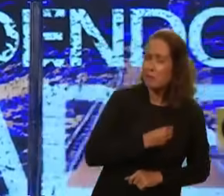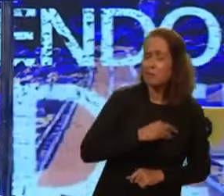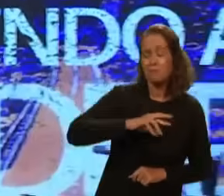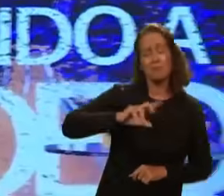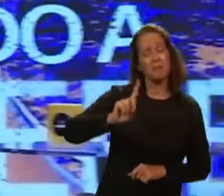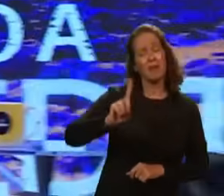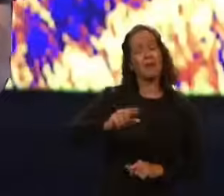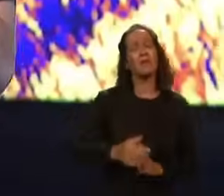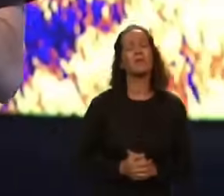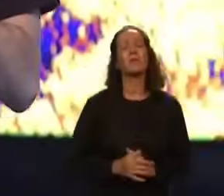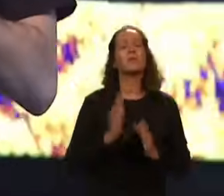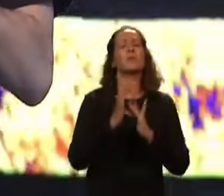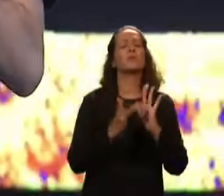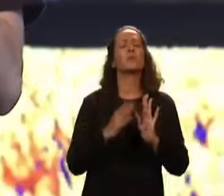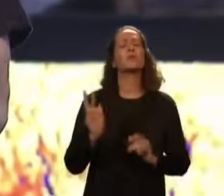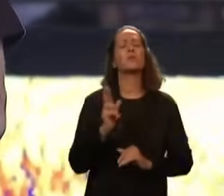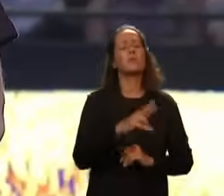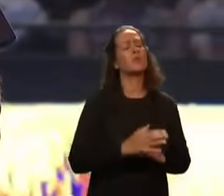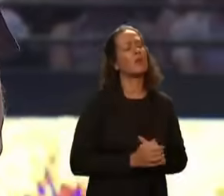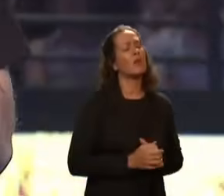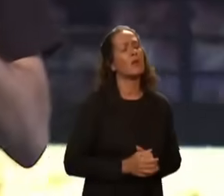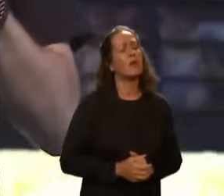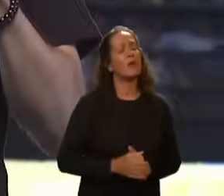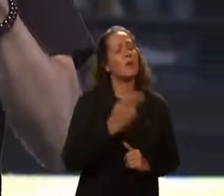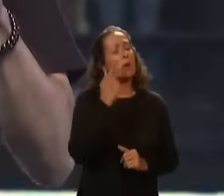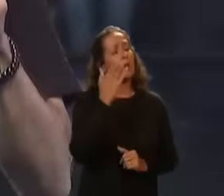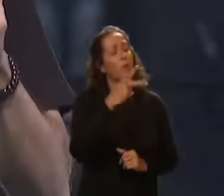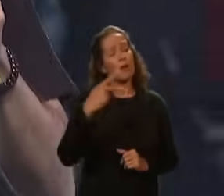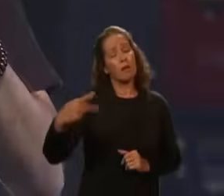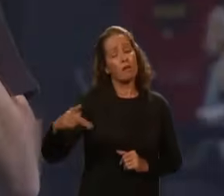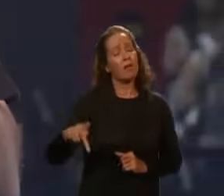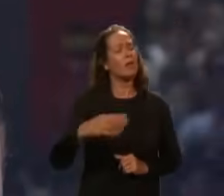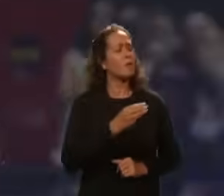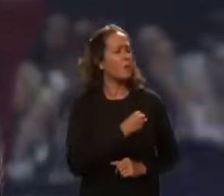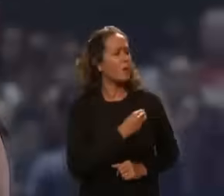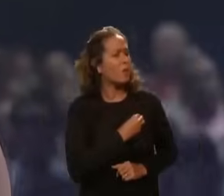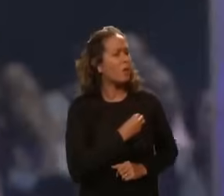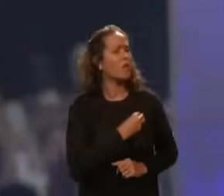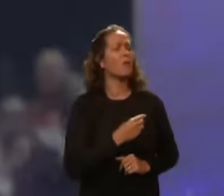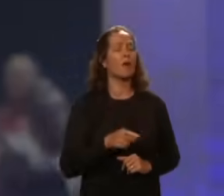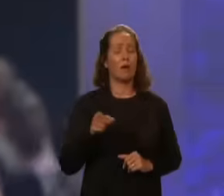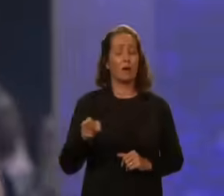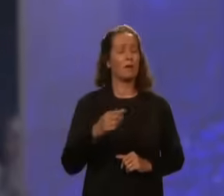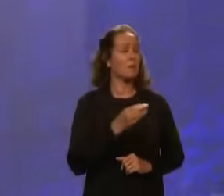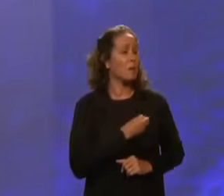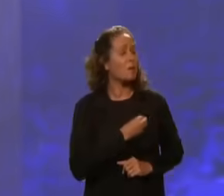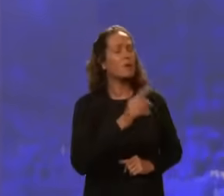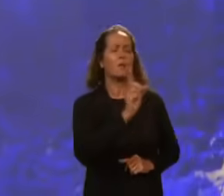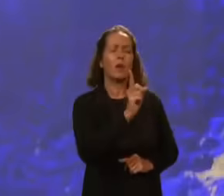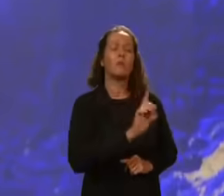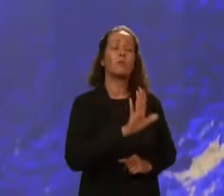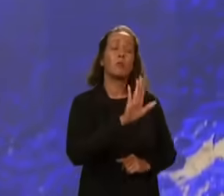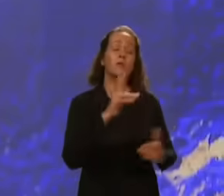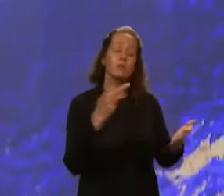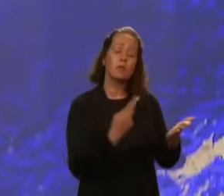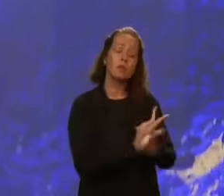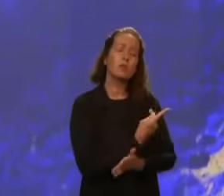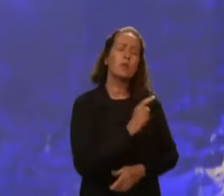Jesus falou, nem o pai dele pecou, nem ele pecou, mas isso aconteceu para que o Filho do Homem seja